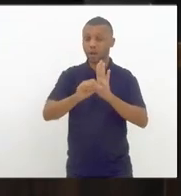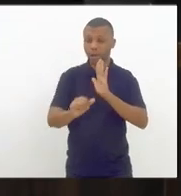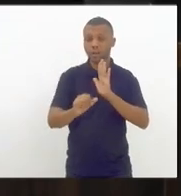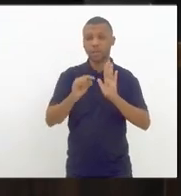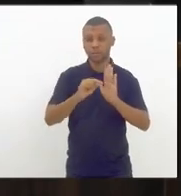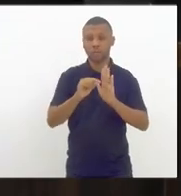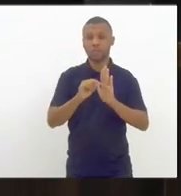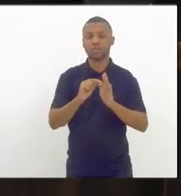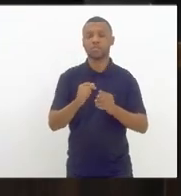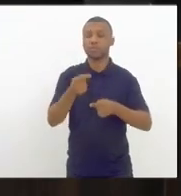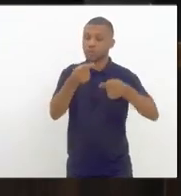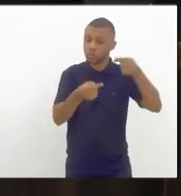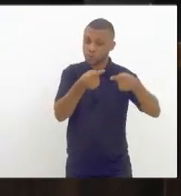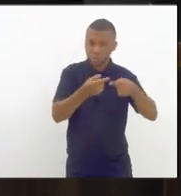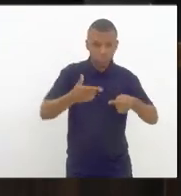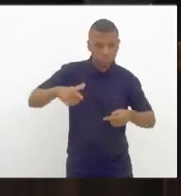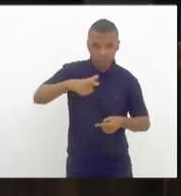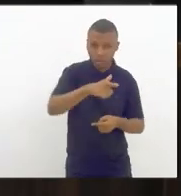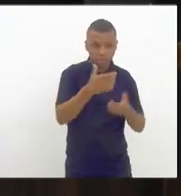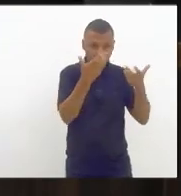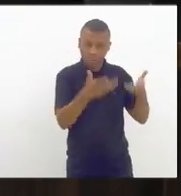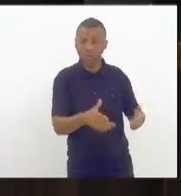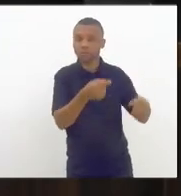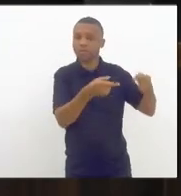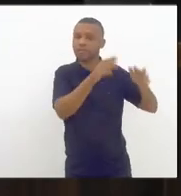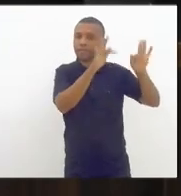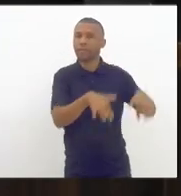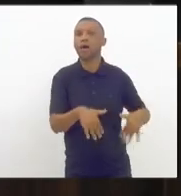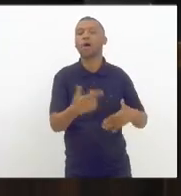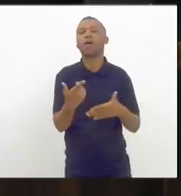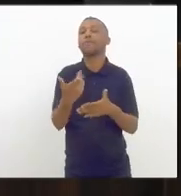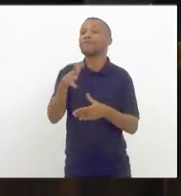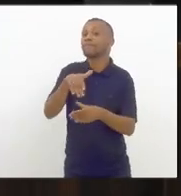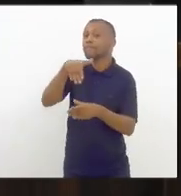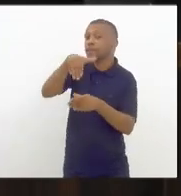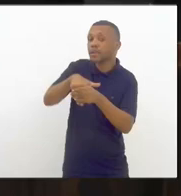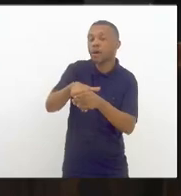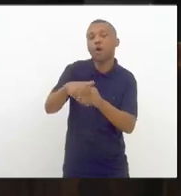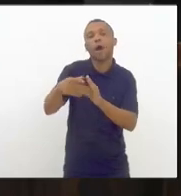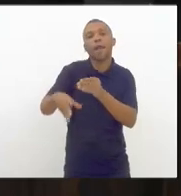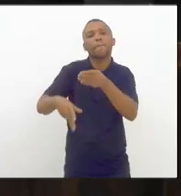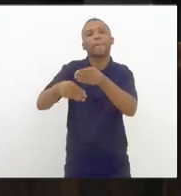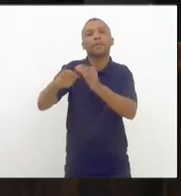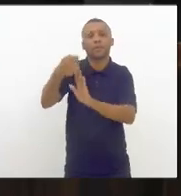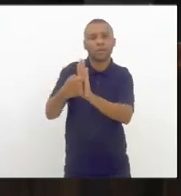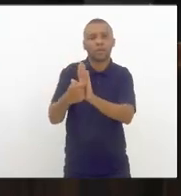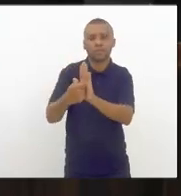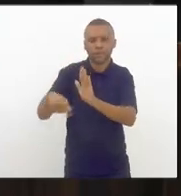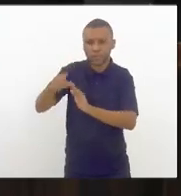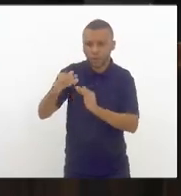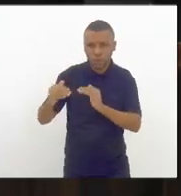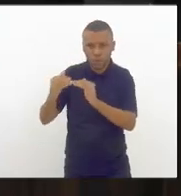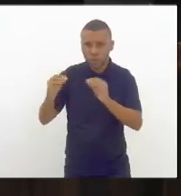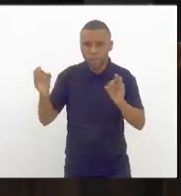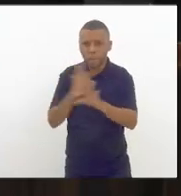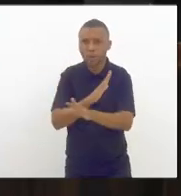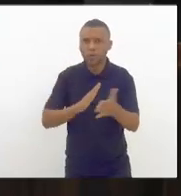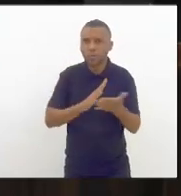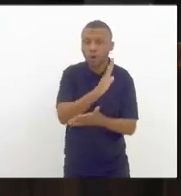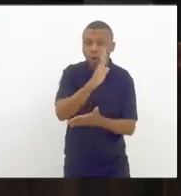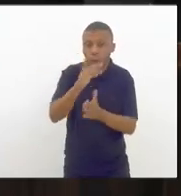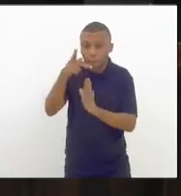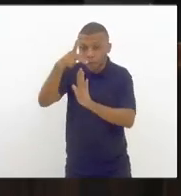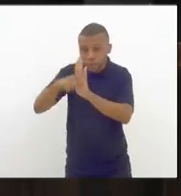Em discussão, não havendo que queira discutir, encerrada a discussão, em votação, emenda de redação. Senhores que aprovam, permaneçam como estão, aprovado. Em votação, projeto